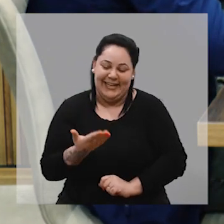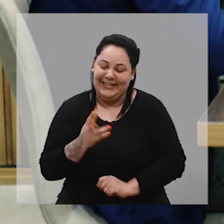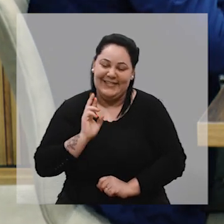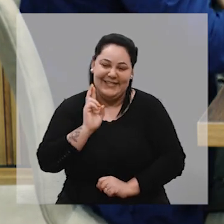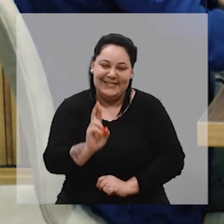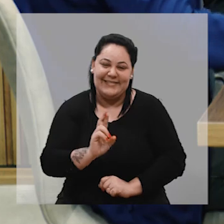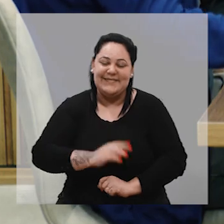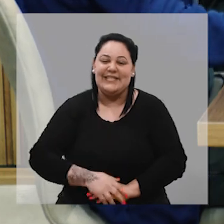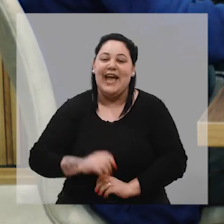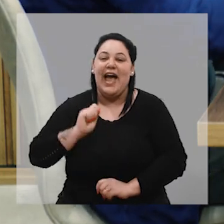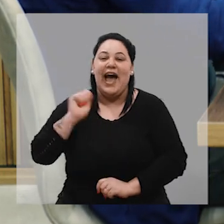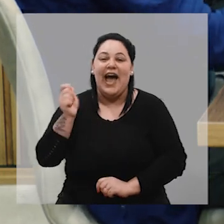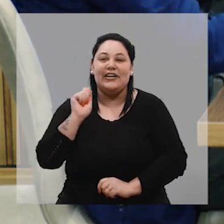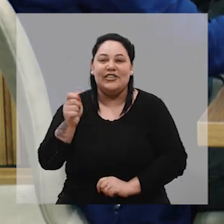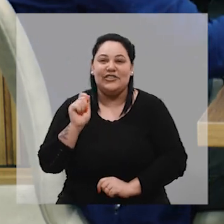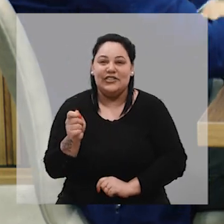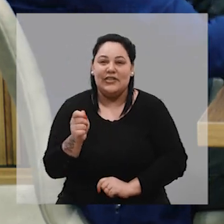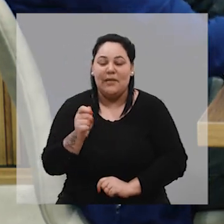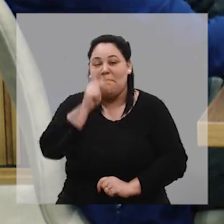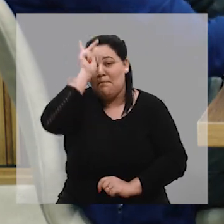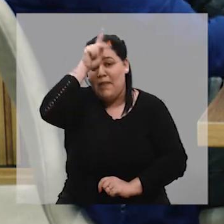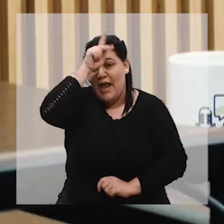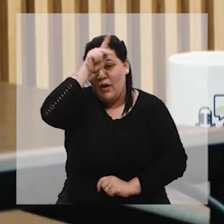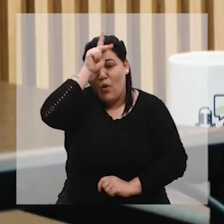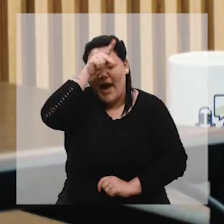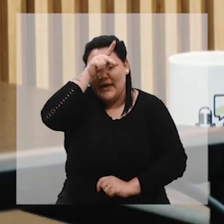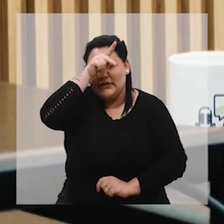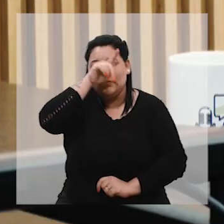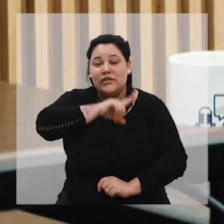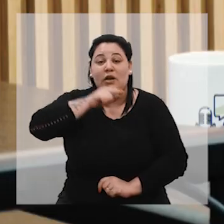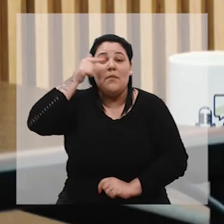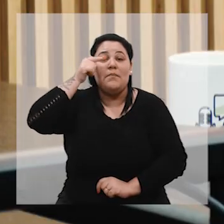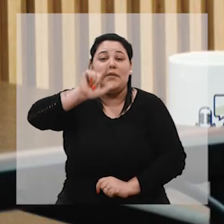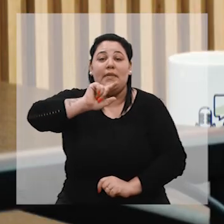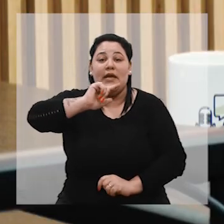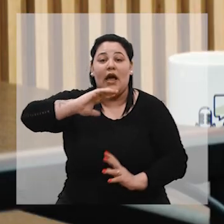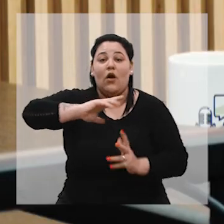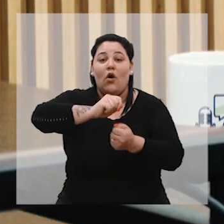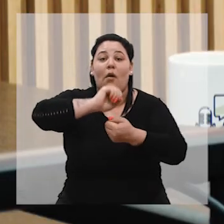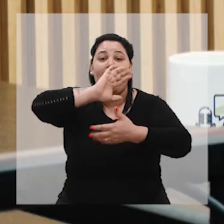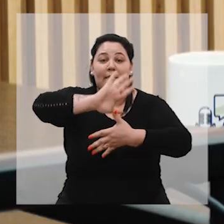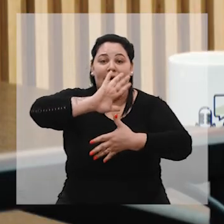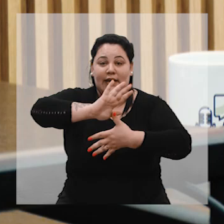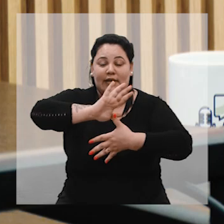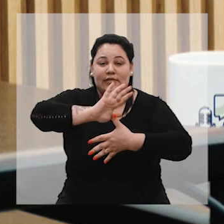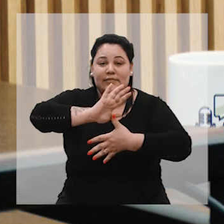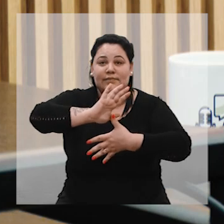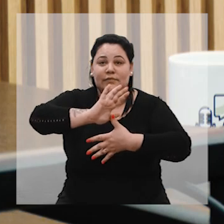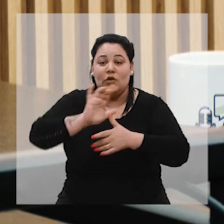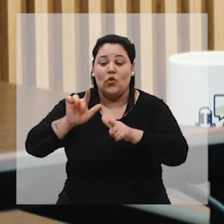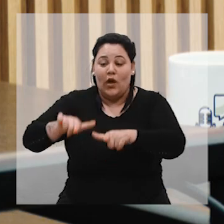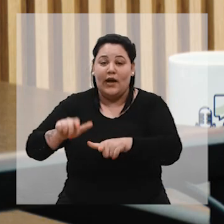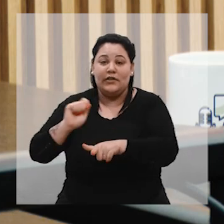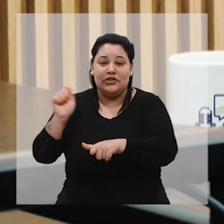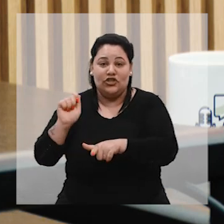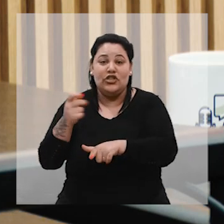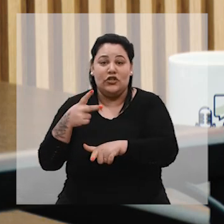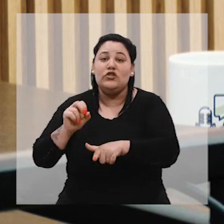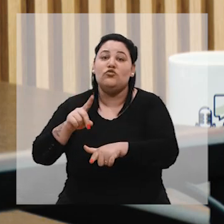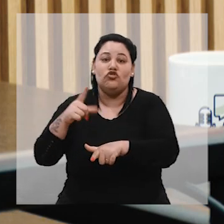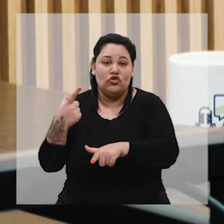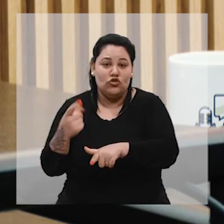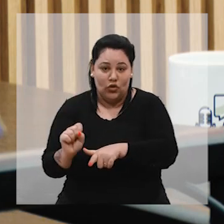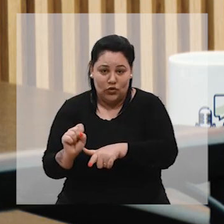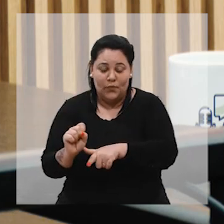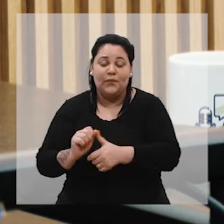Argentina sempre comandando, né, cara? A Argentina, Paraguai, que ganhou a primeira Copa América na Argentina até. Olha foi